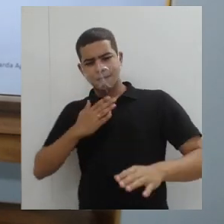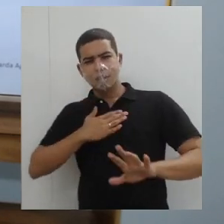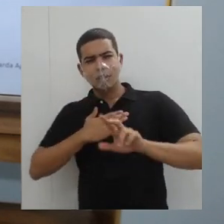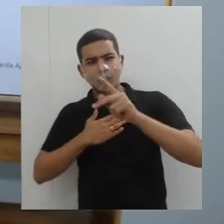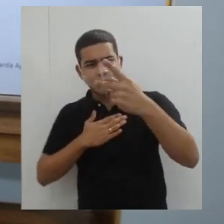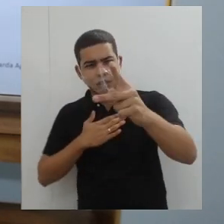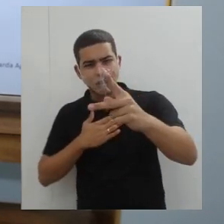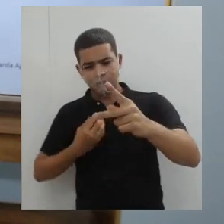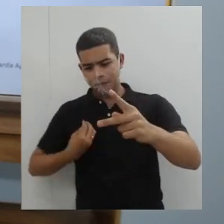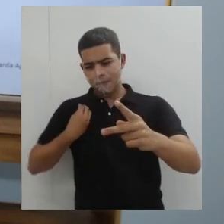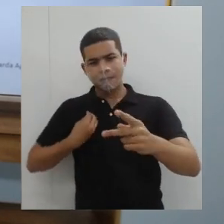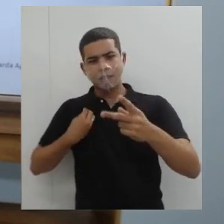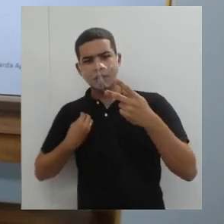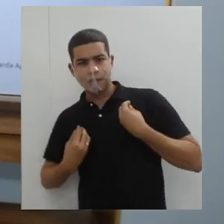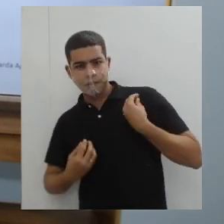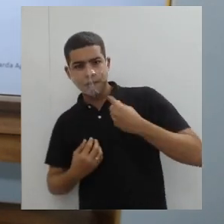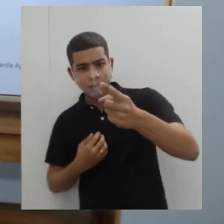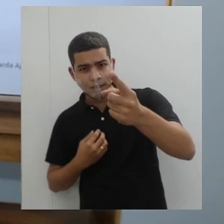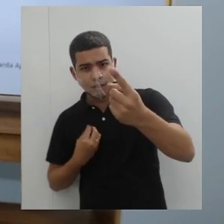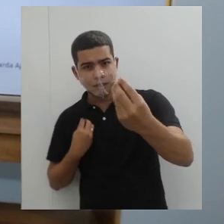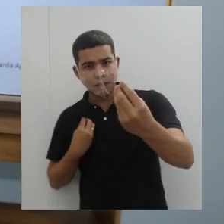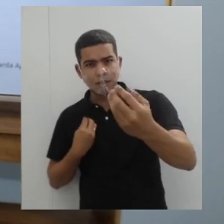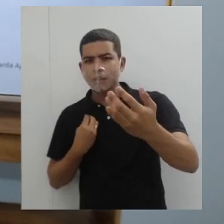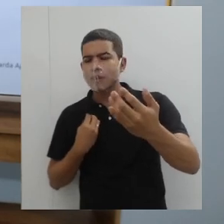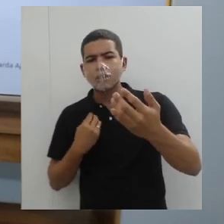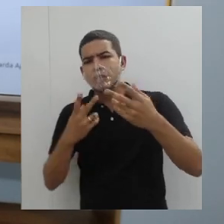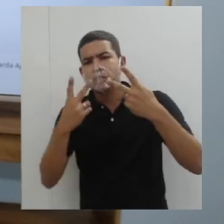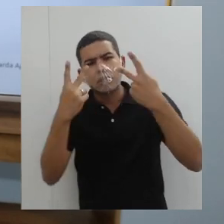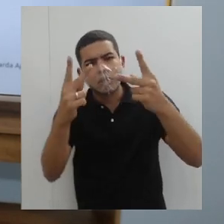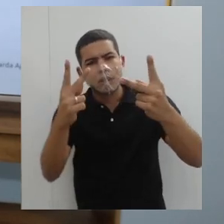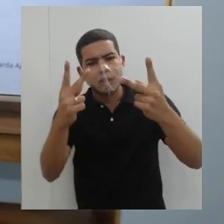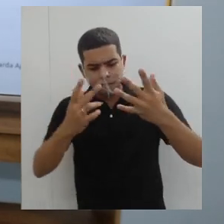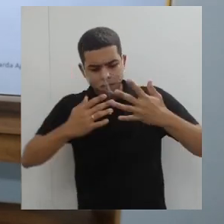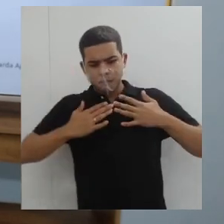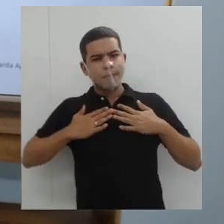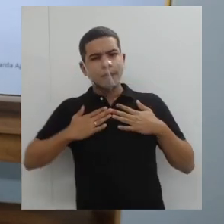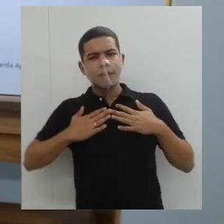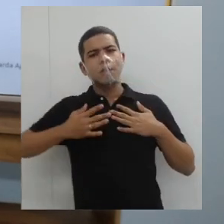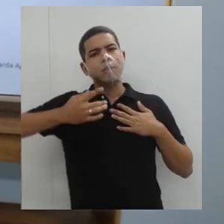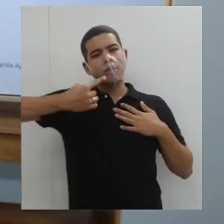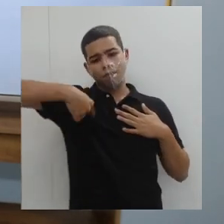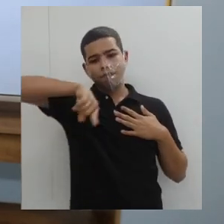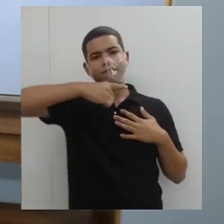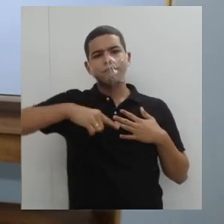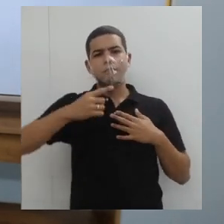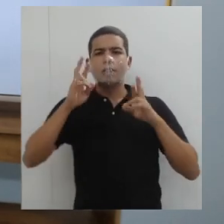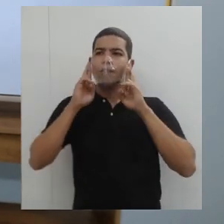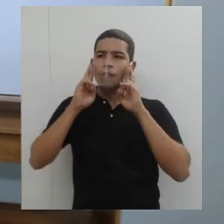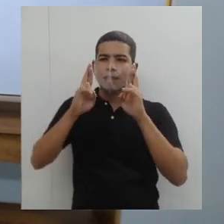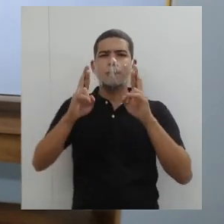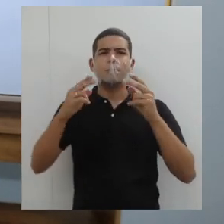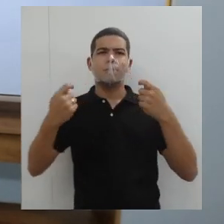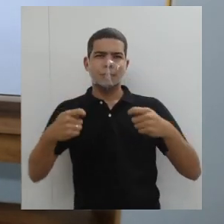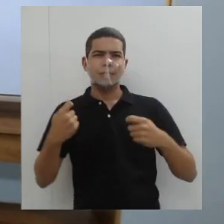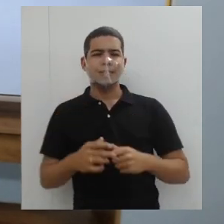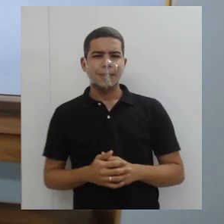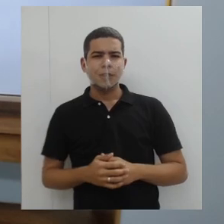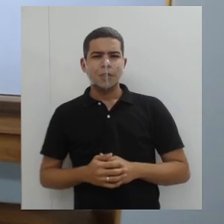interfere na minha vida e não interfere na minha vida, é teu, é meu e a gente precisa respeitar,